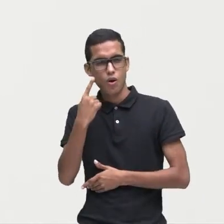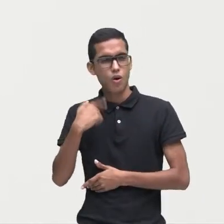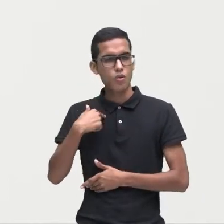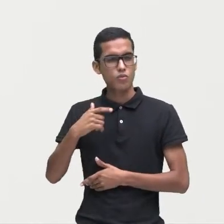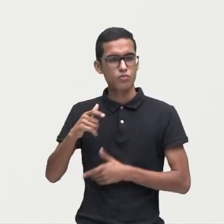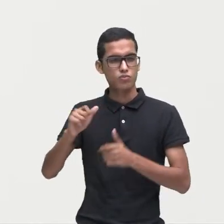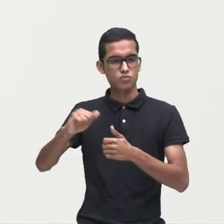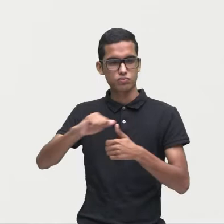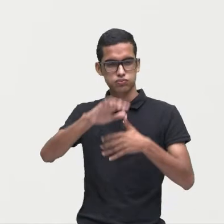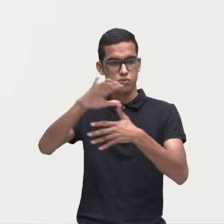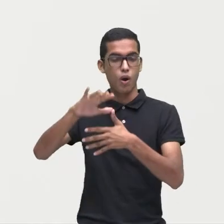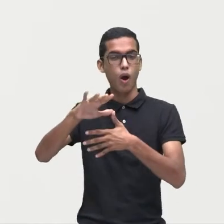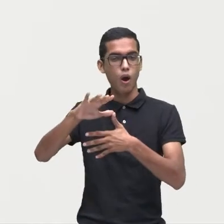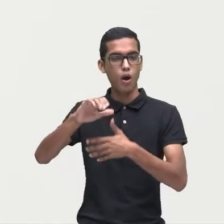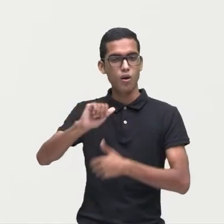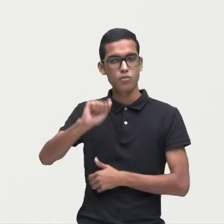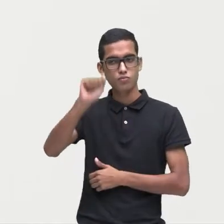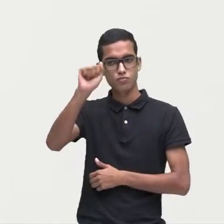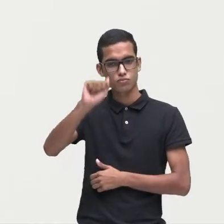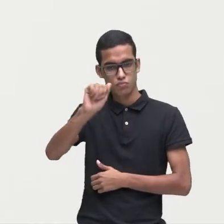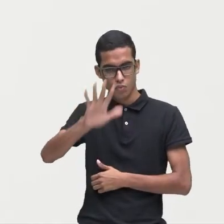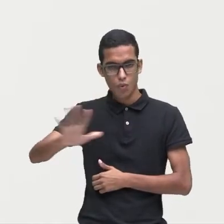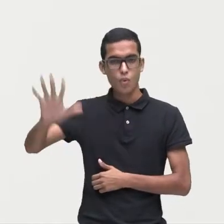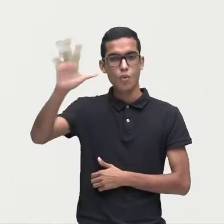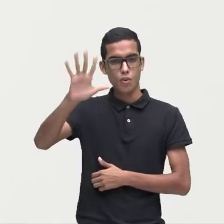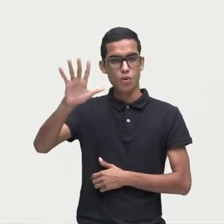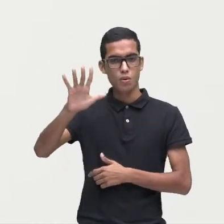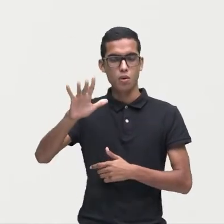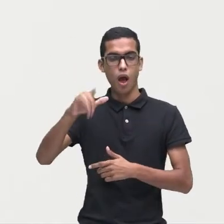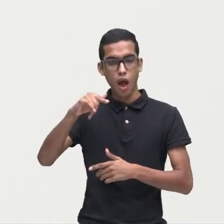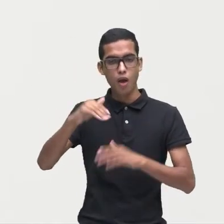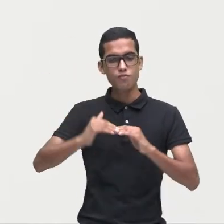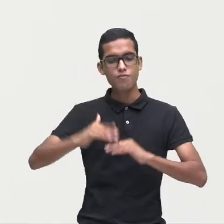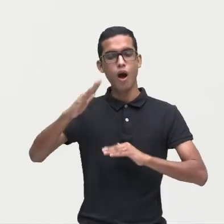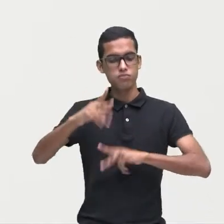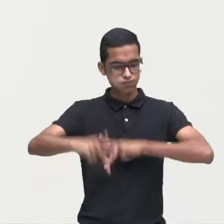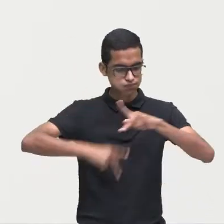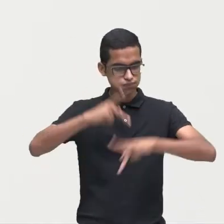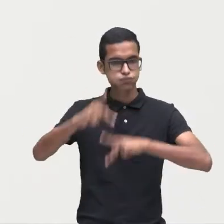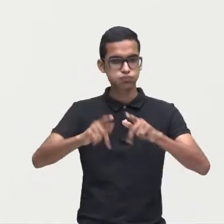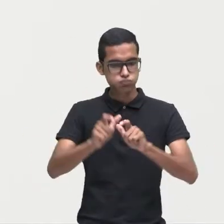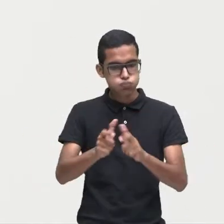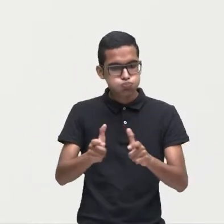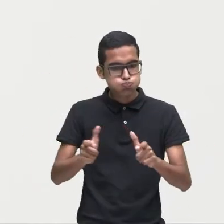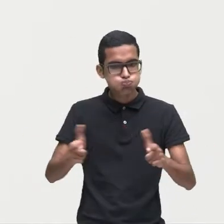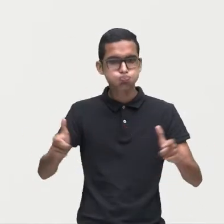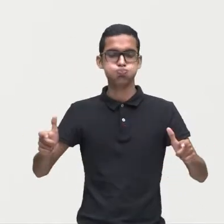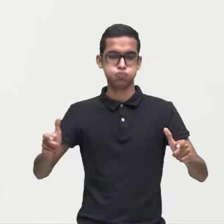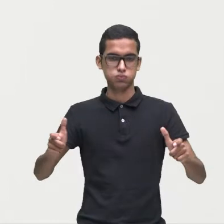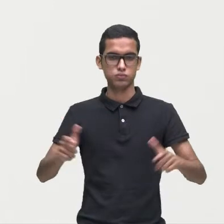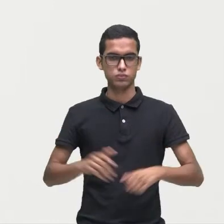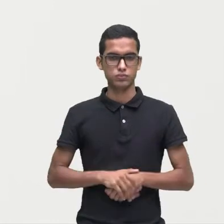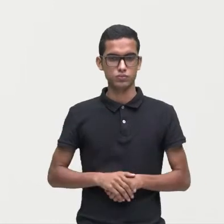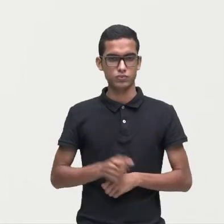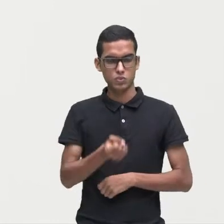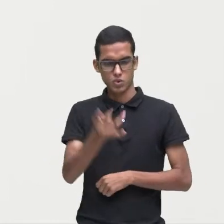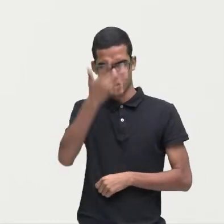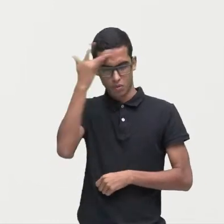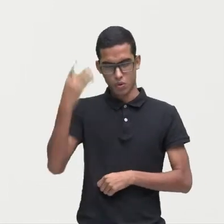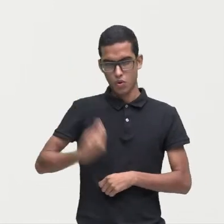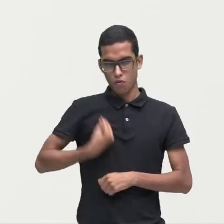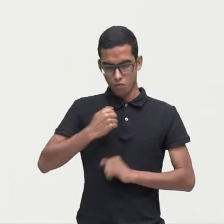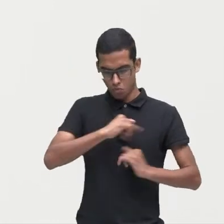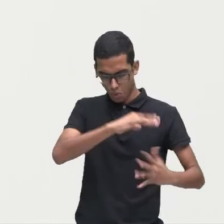que concentram mais de 1 bilhão de pessoas. Só uma informação importante, essa quantidade de habitantes do mundo já